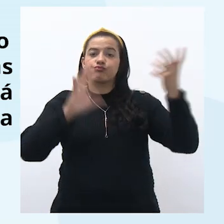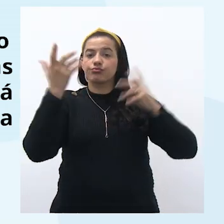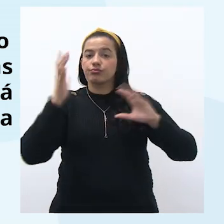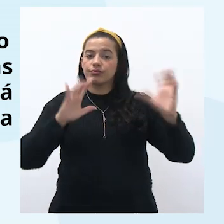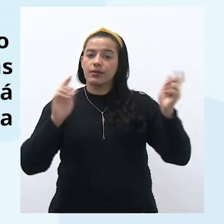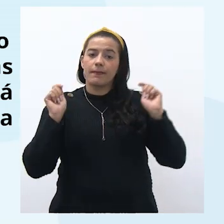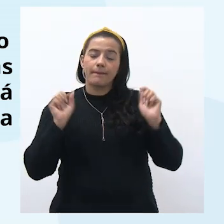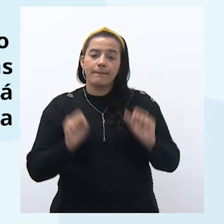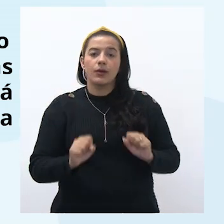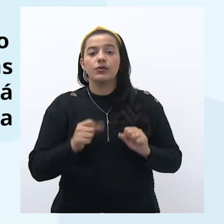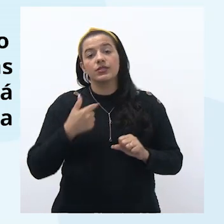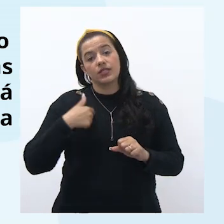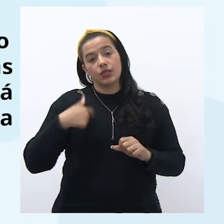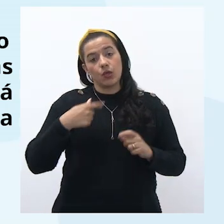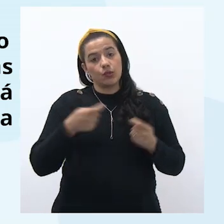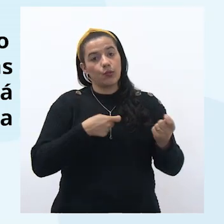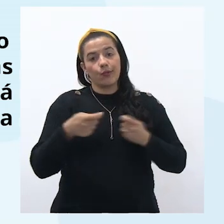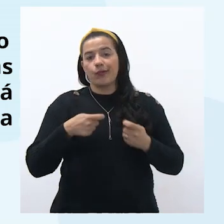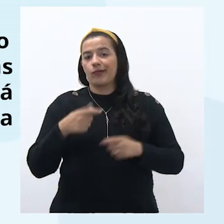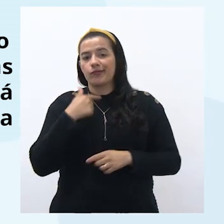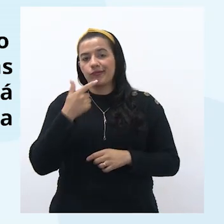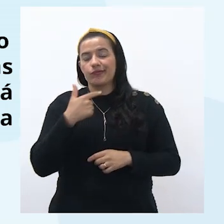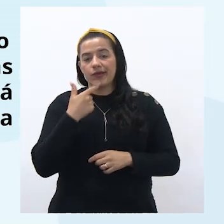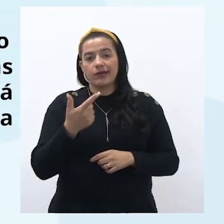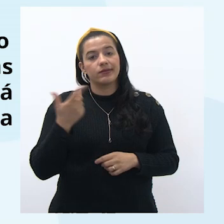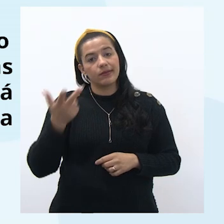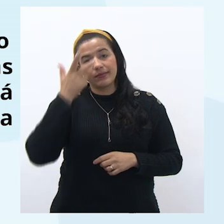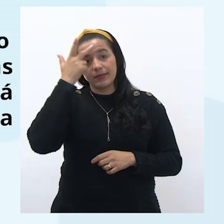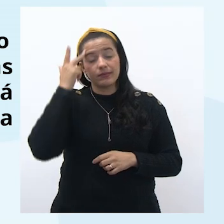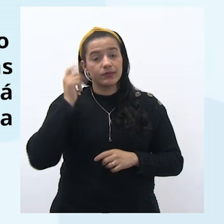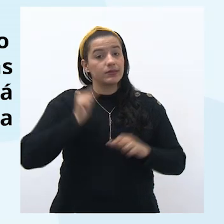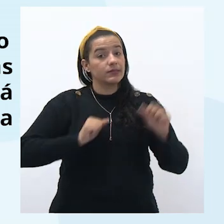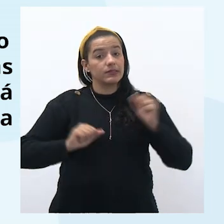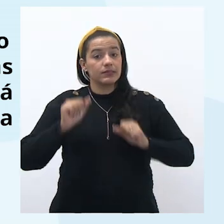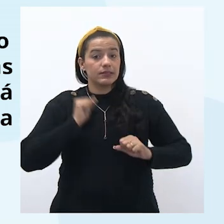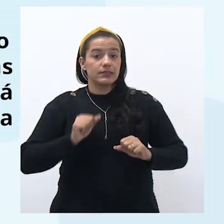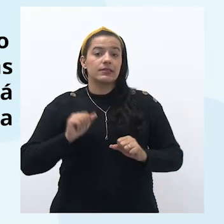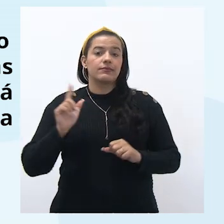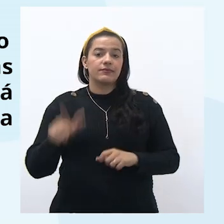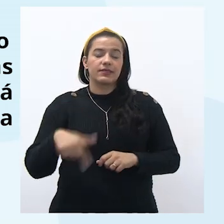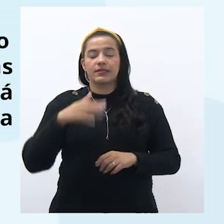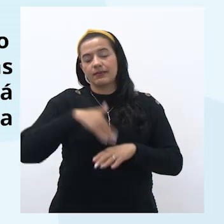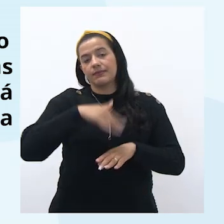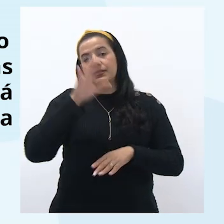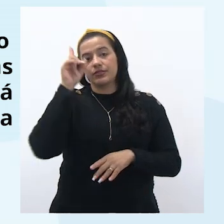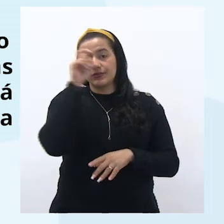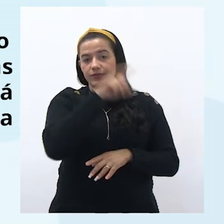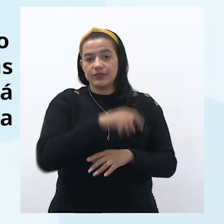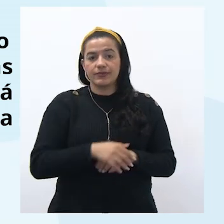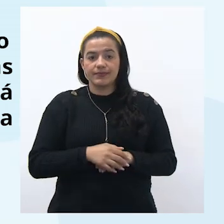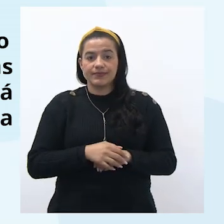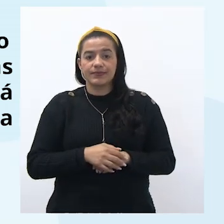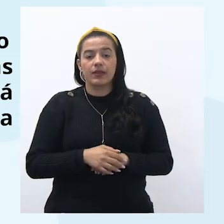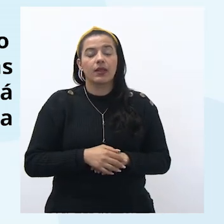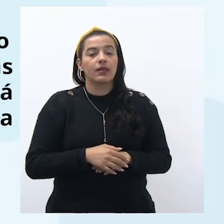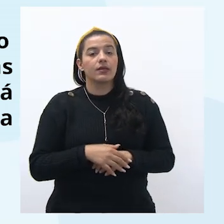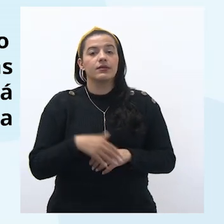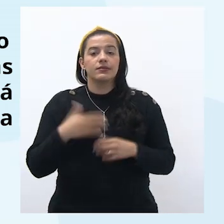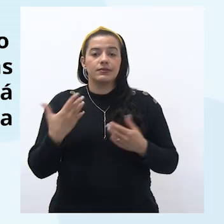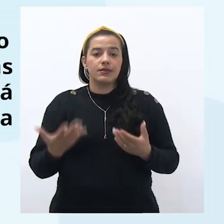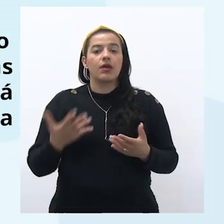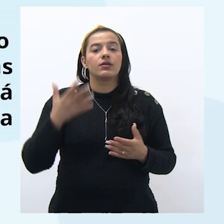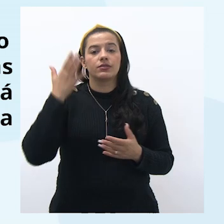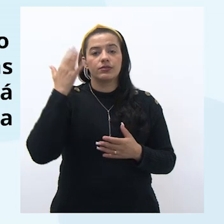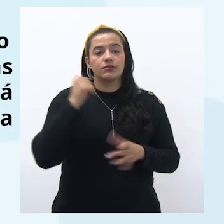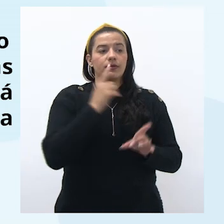que foge ao nosso controle. E para uma pessoa ansiosa, lidar com tudo isso fica mais difícil. Então, a gente vai justificando,